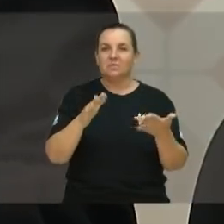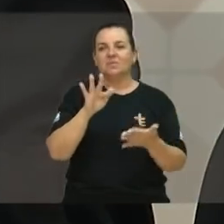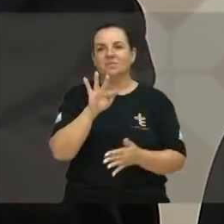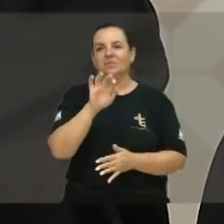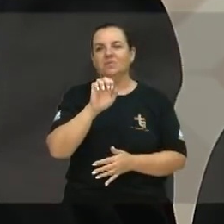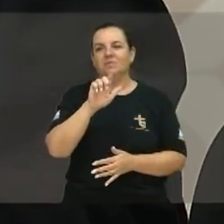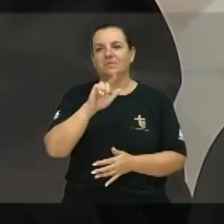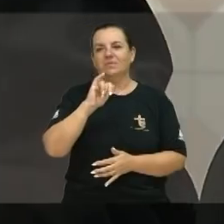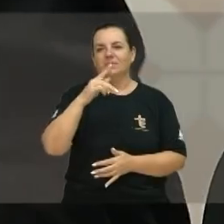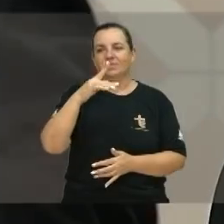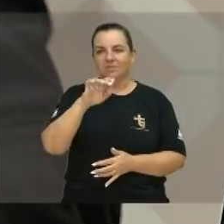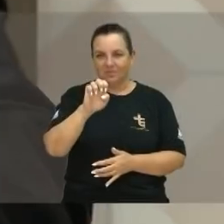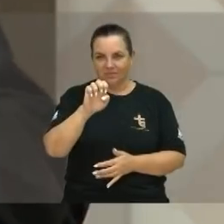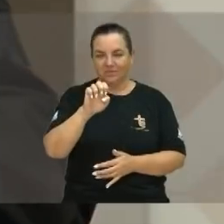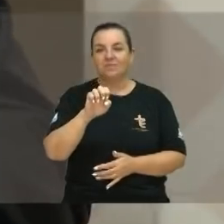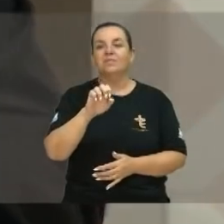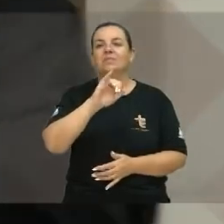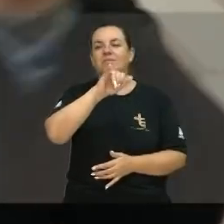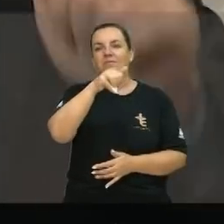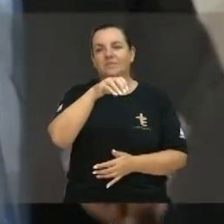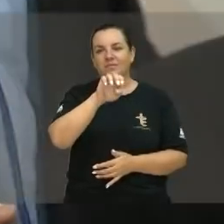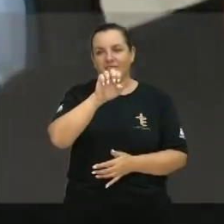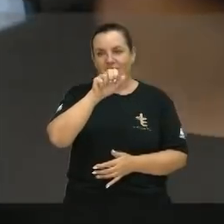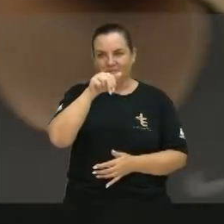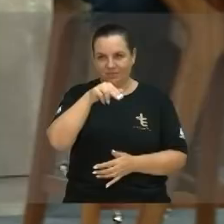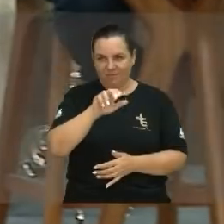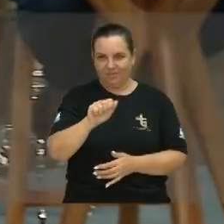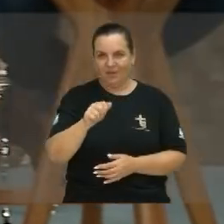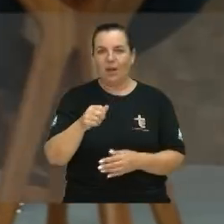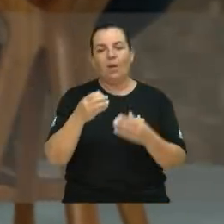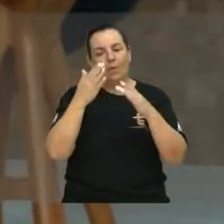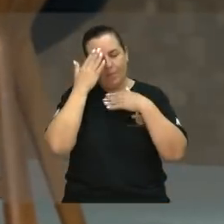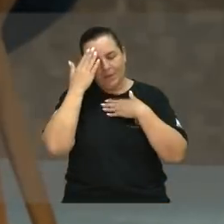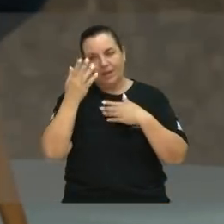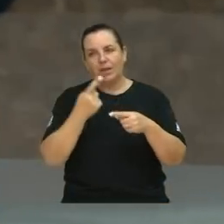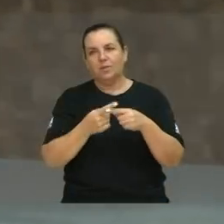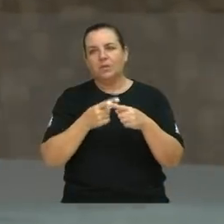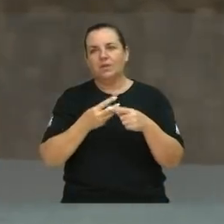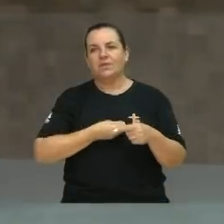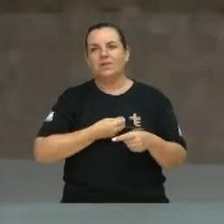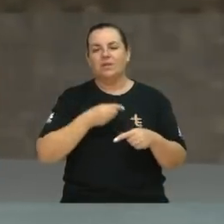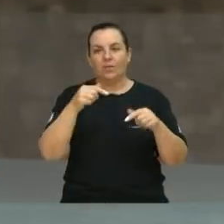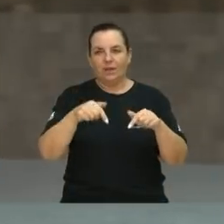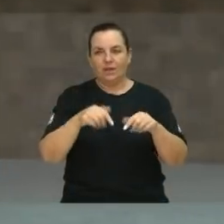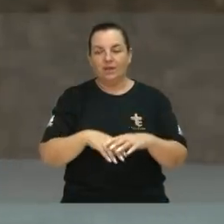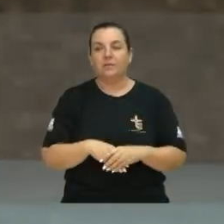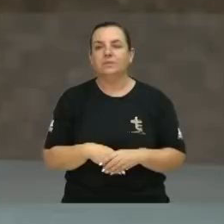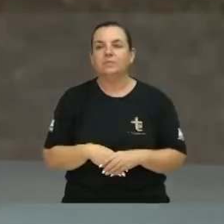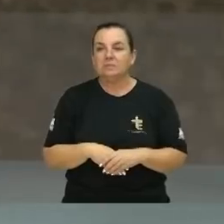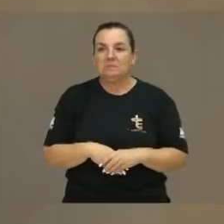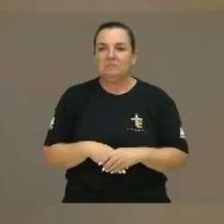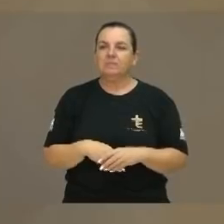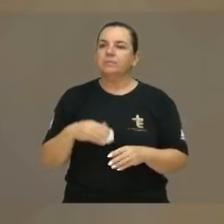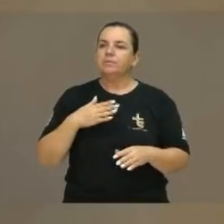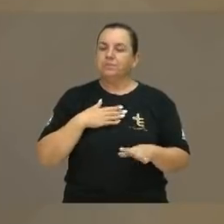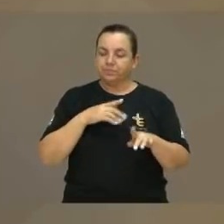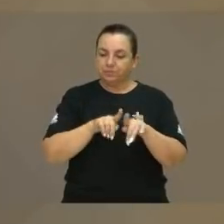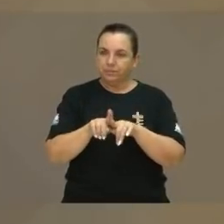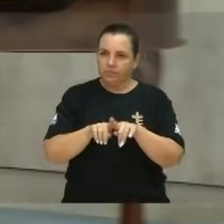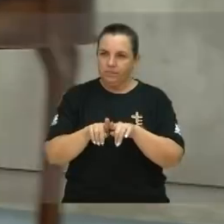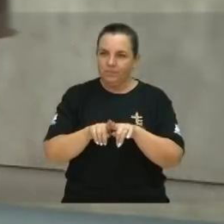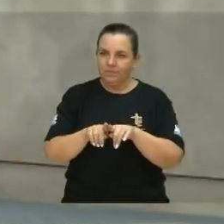felipe aqui tudo bem felipe jean muito obrigado por terem vindo vamos lá meu irmão minha